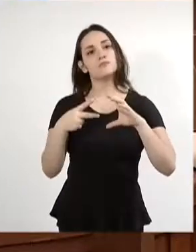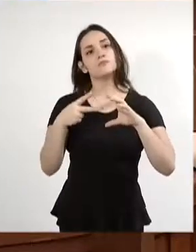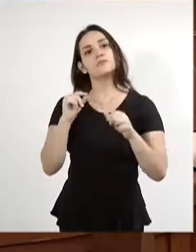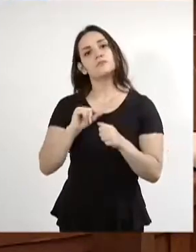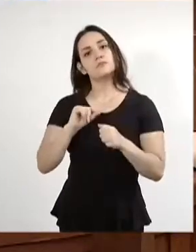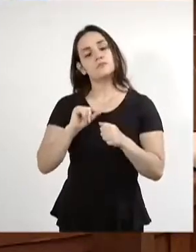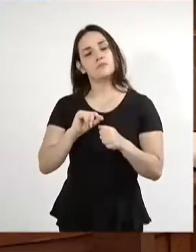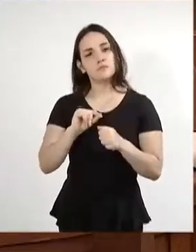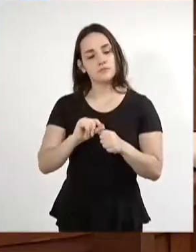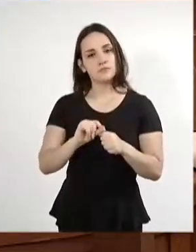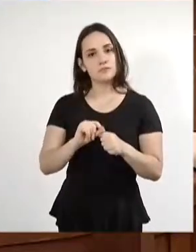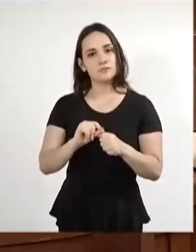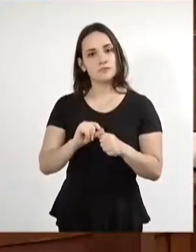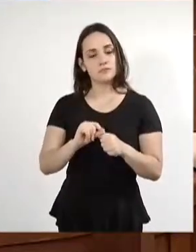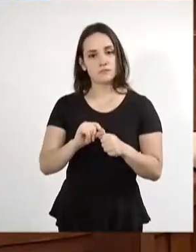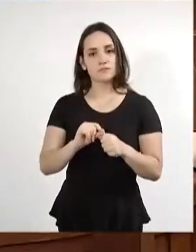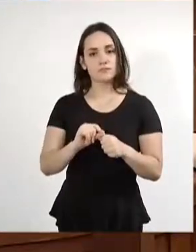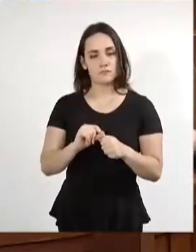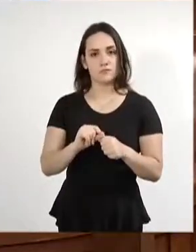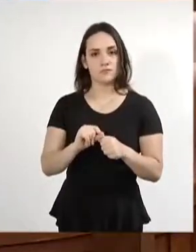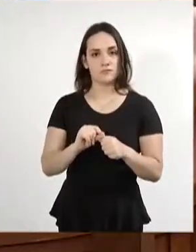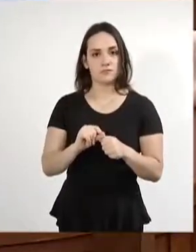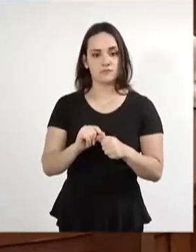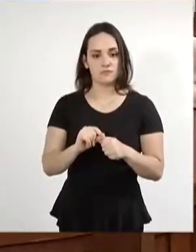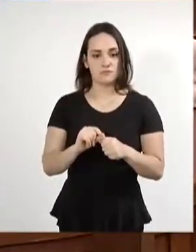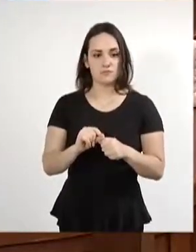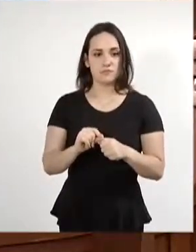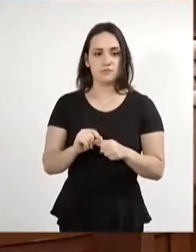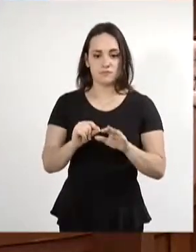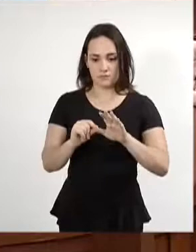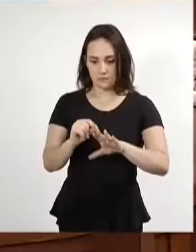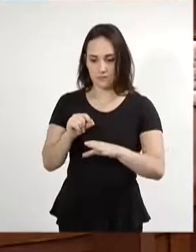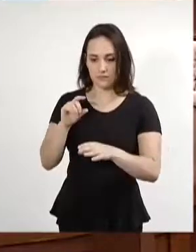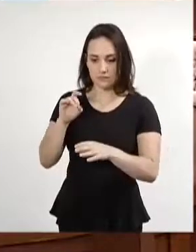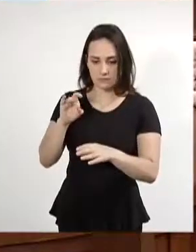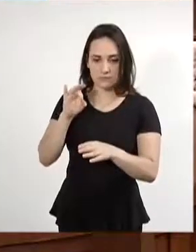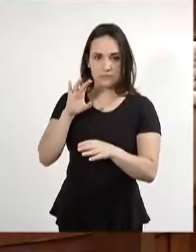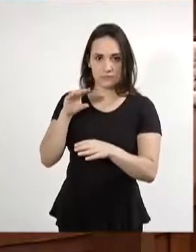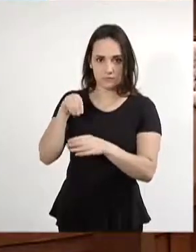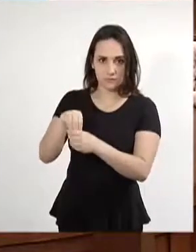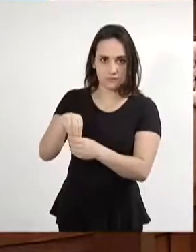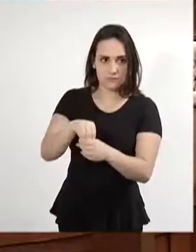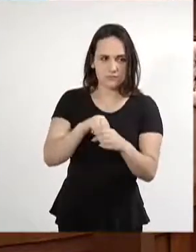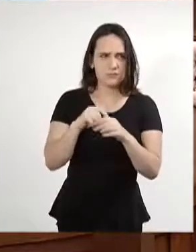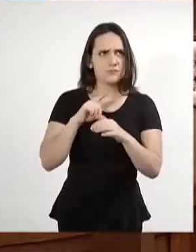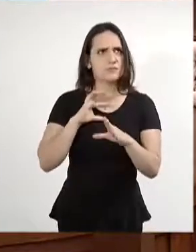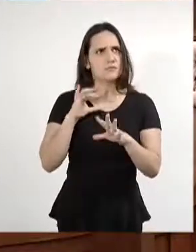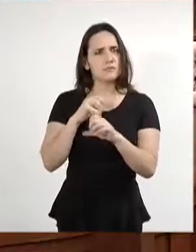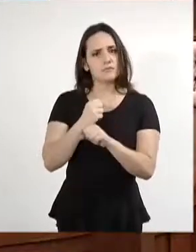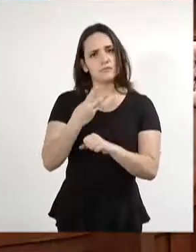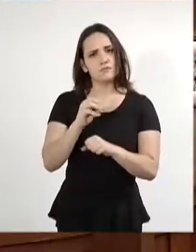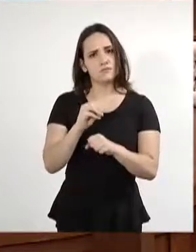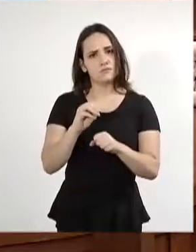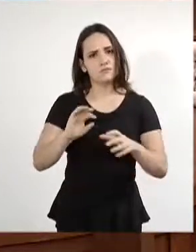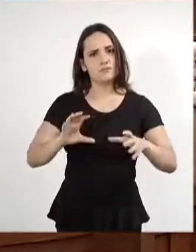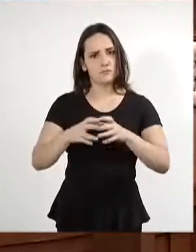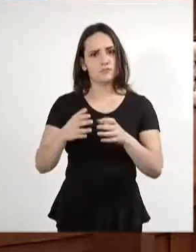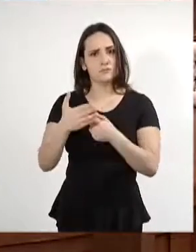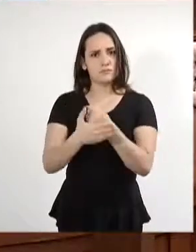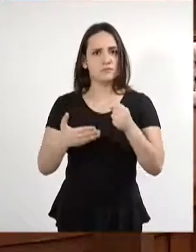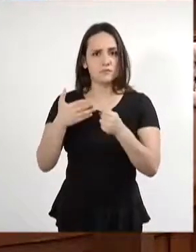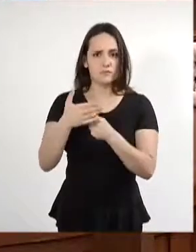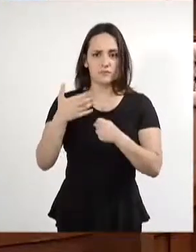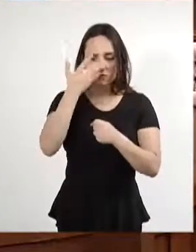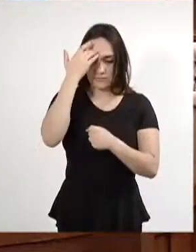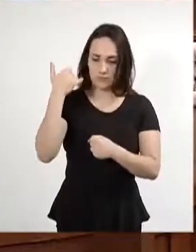fez dentro das frentes municipais, que são mais de 30 frentes municipais em defesa